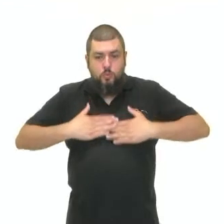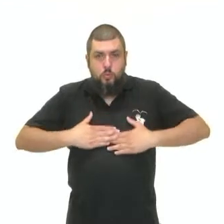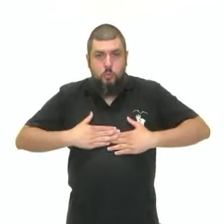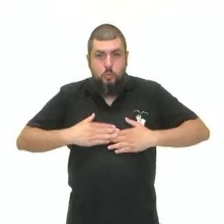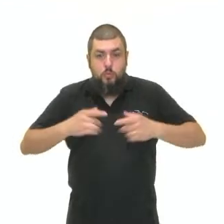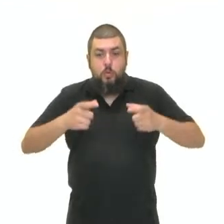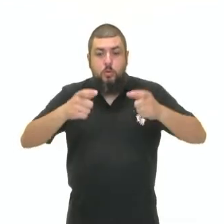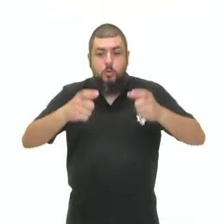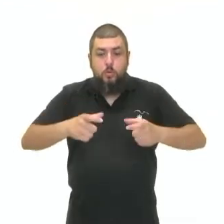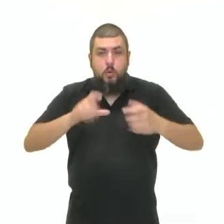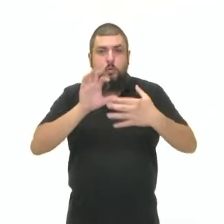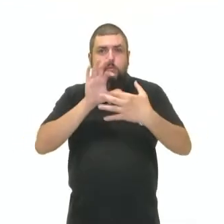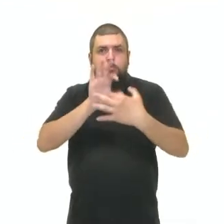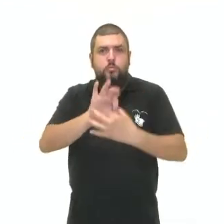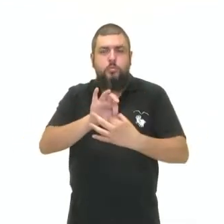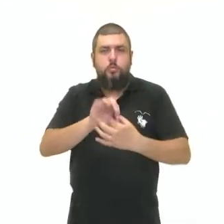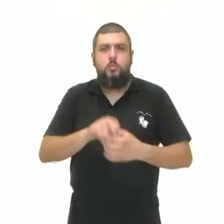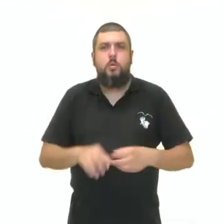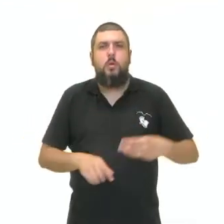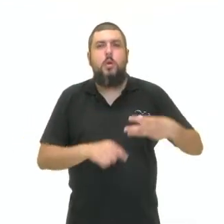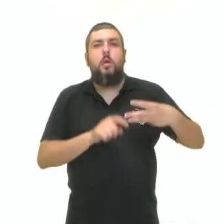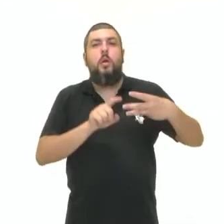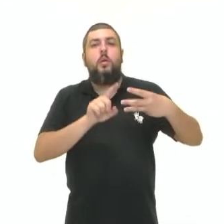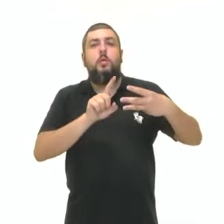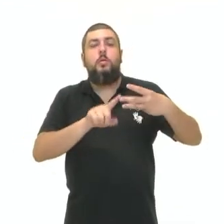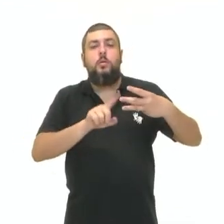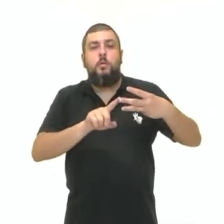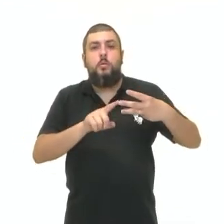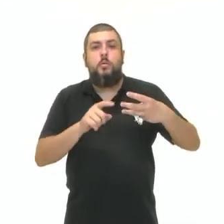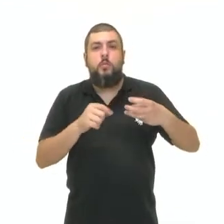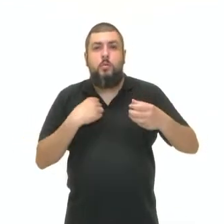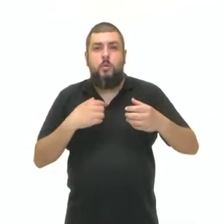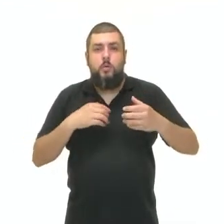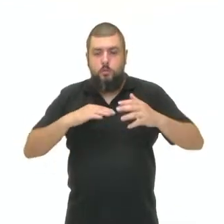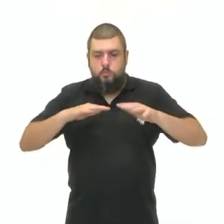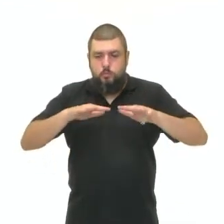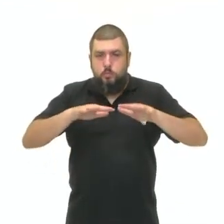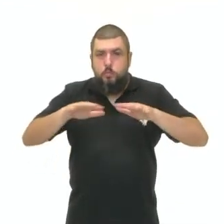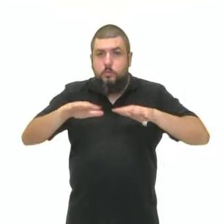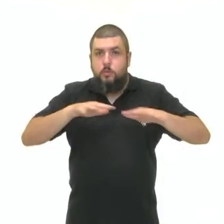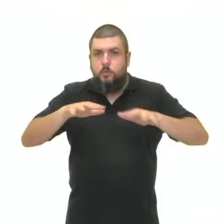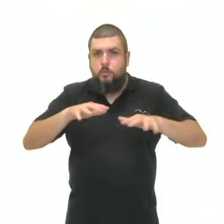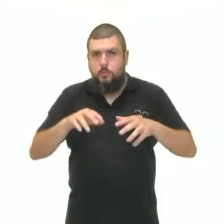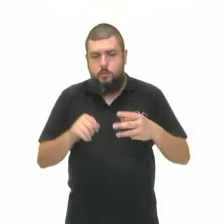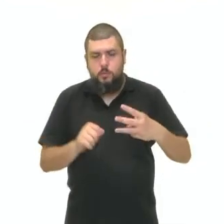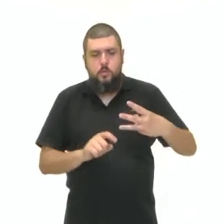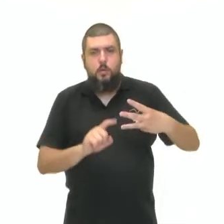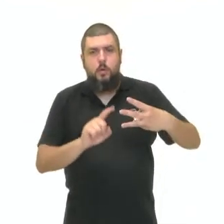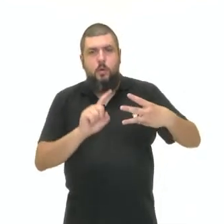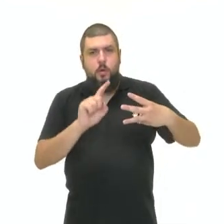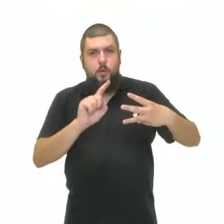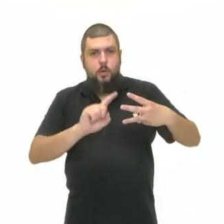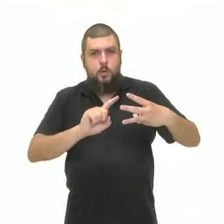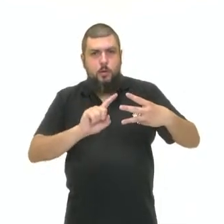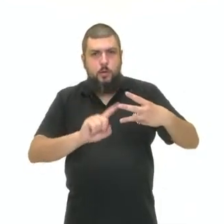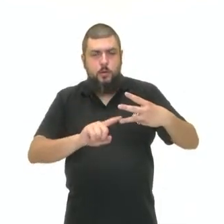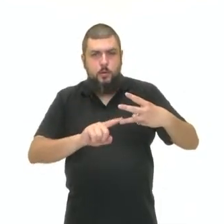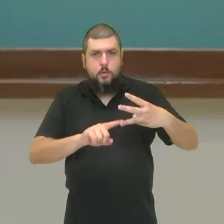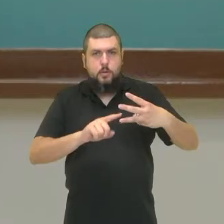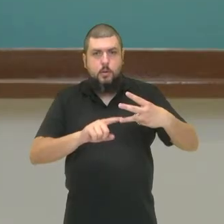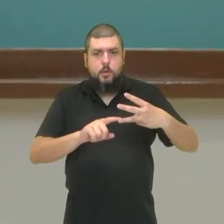A segunda vertente, a dinâmica do movimento propriamente dito. E a terceira são as